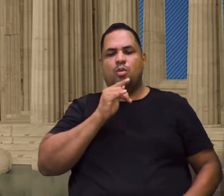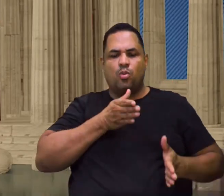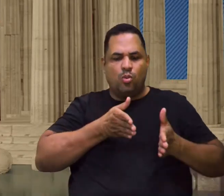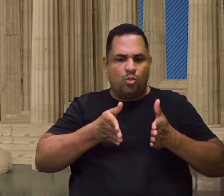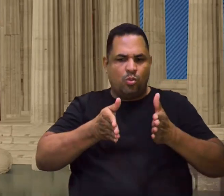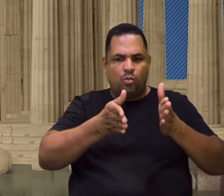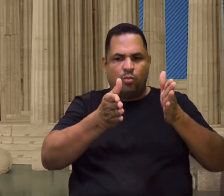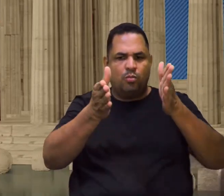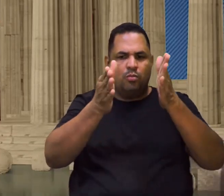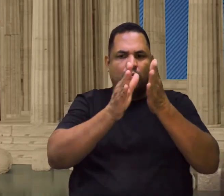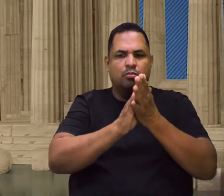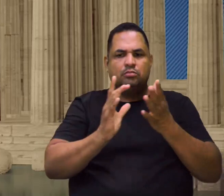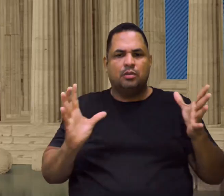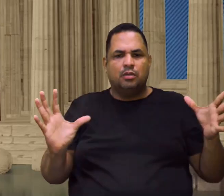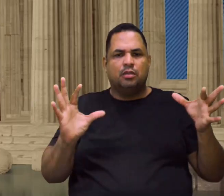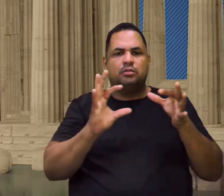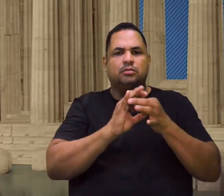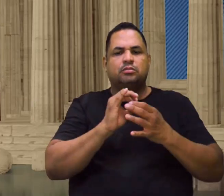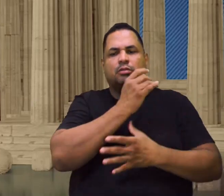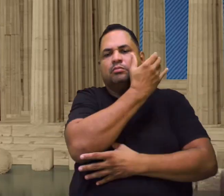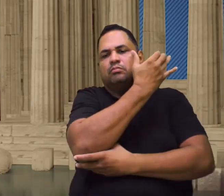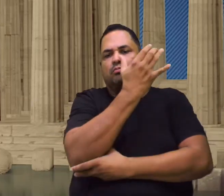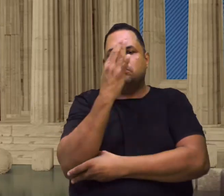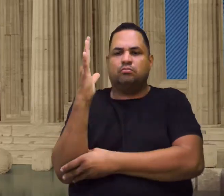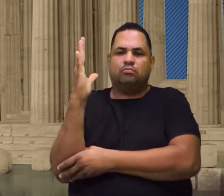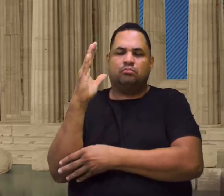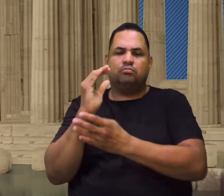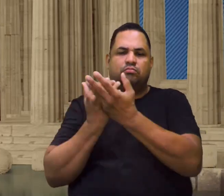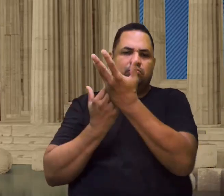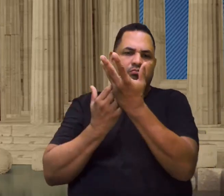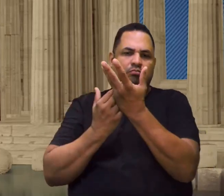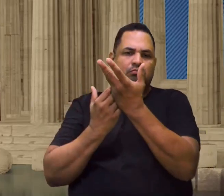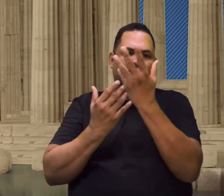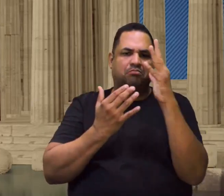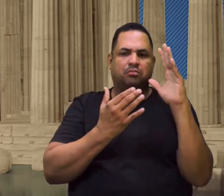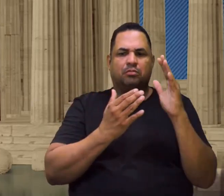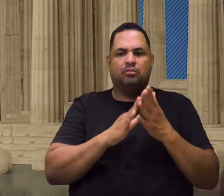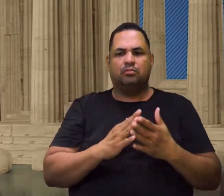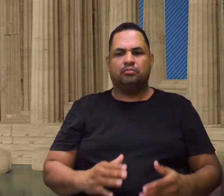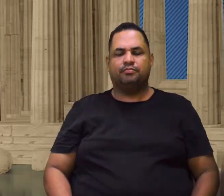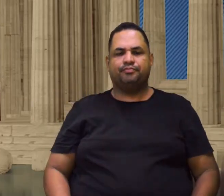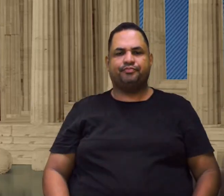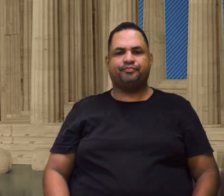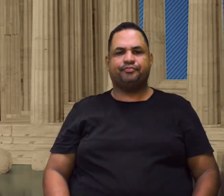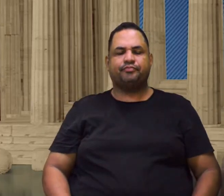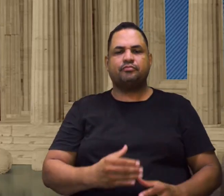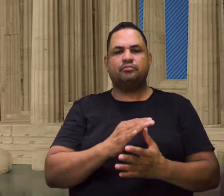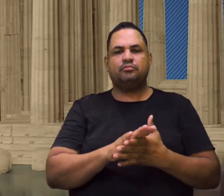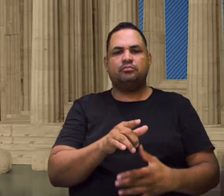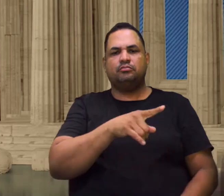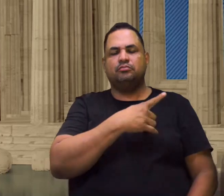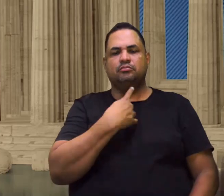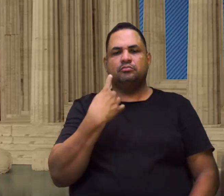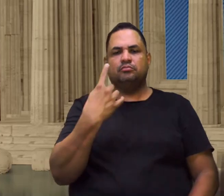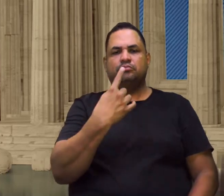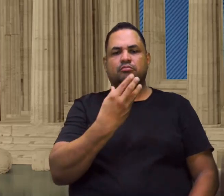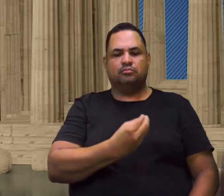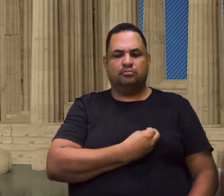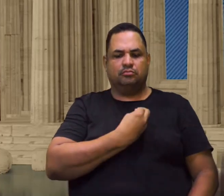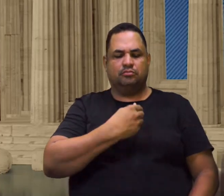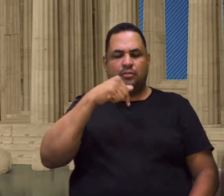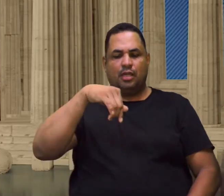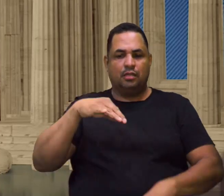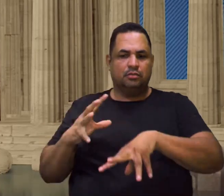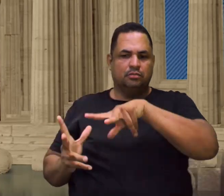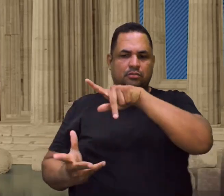água, ela cria um elo ao meio ambiente. Nós somos planetários, né? Pessoas terráqueas, ou seja,